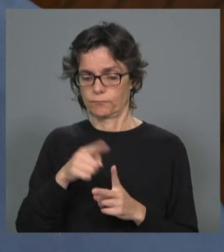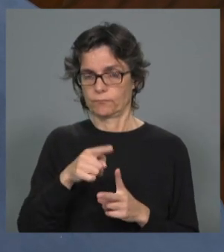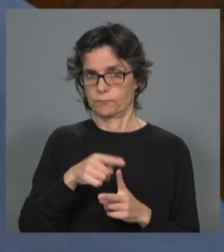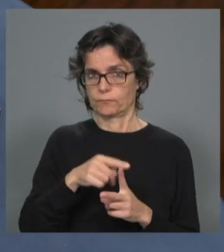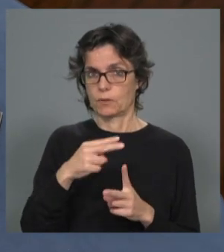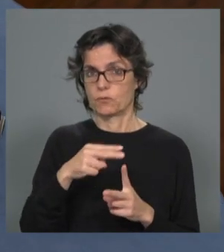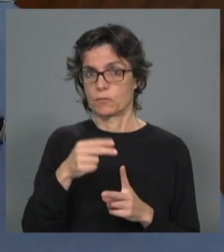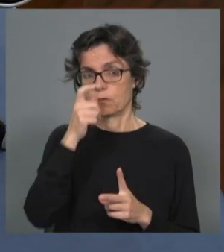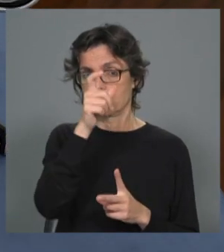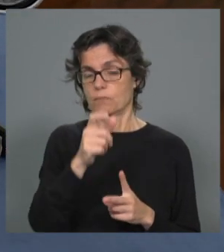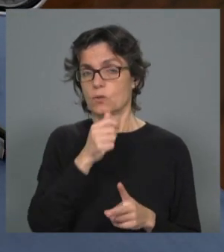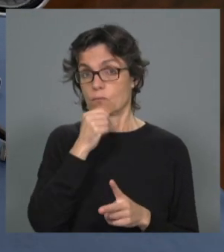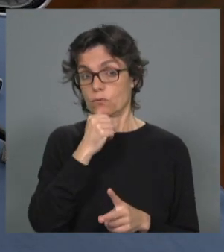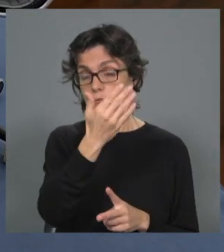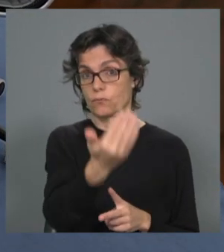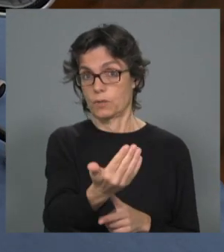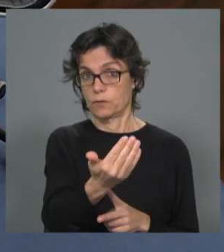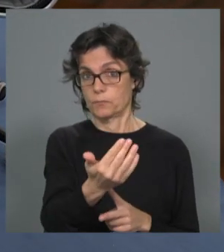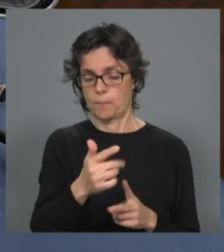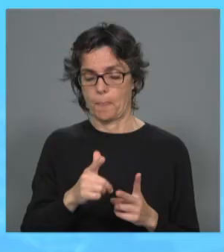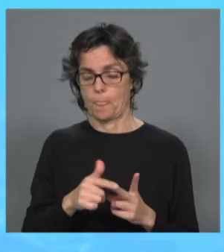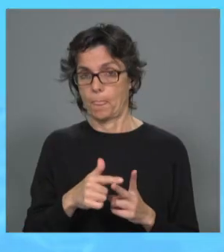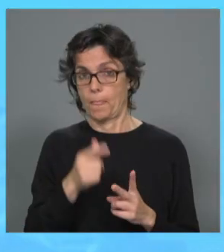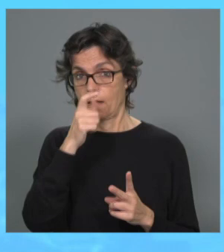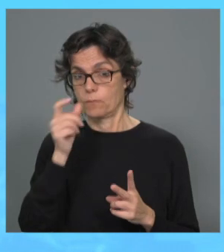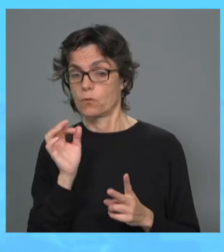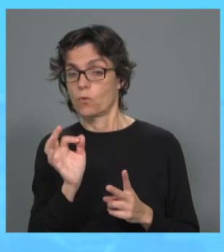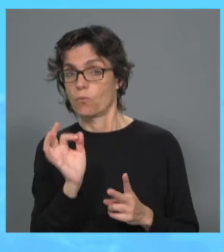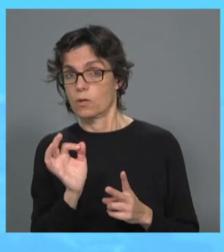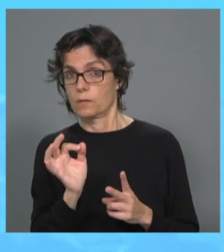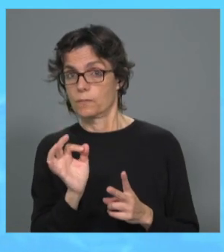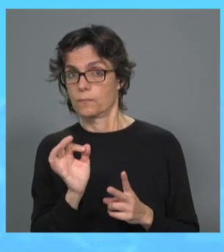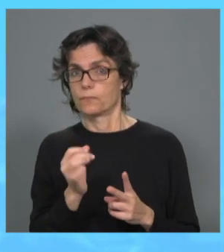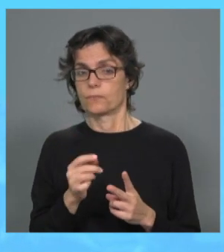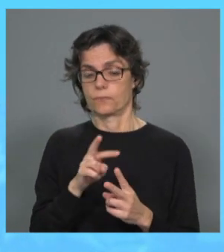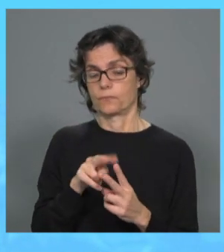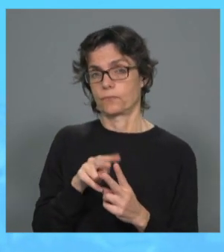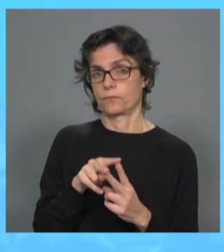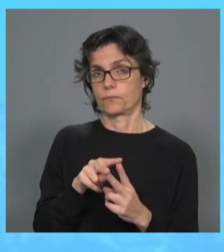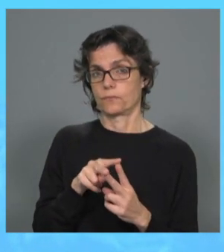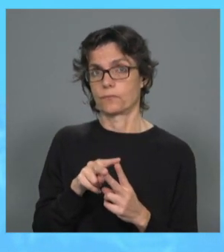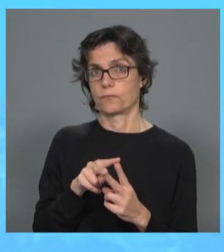que está dependente, e da pessoa que cuida. Eu via que